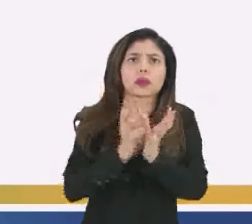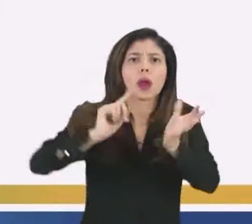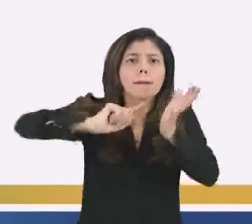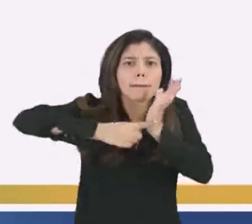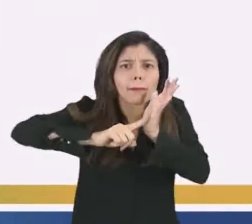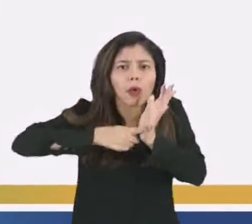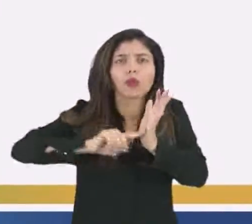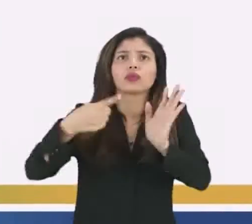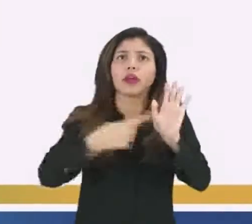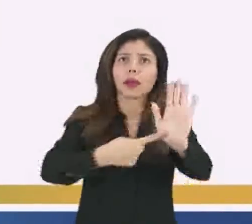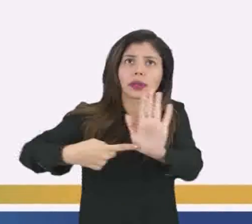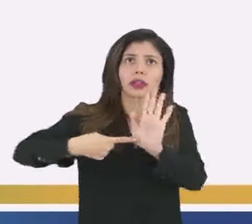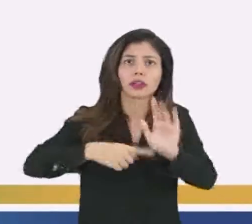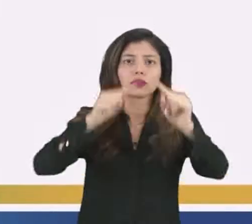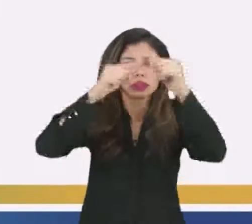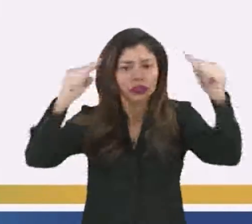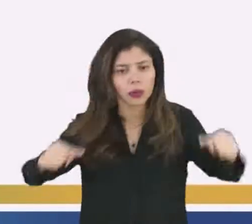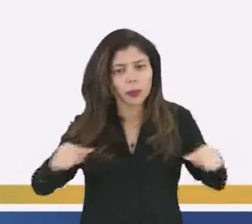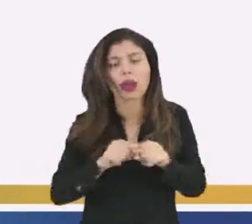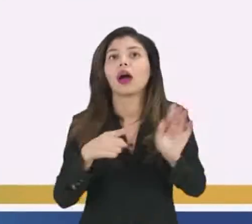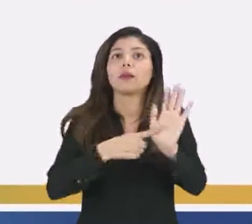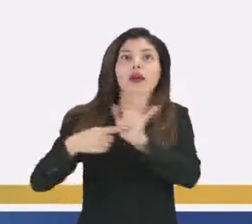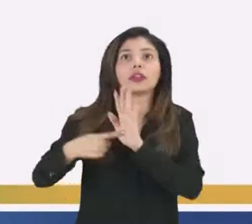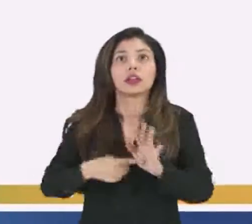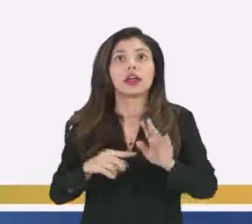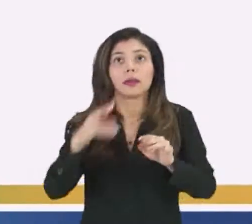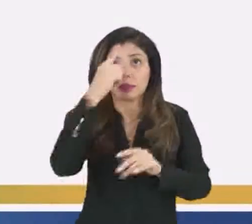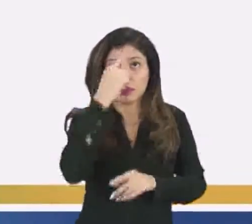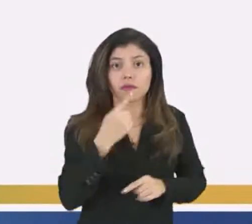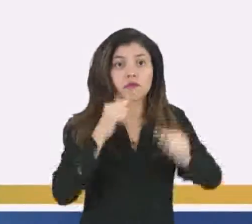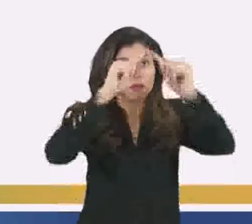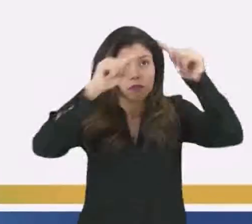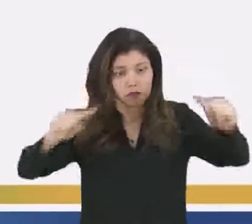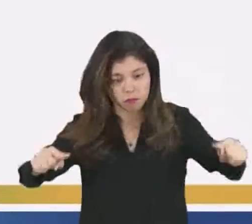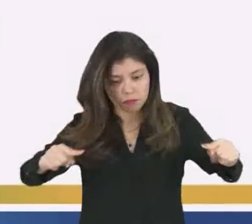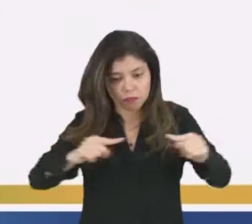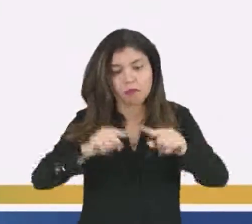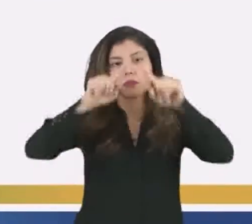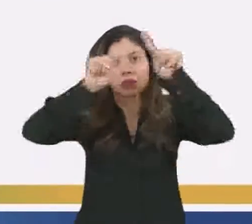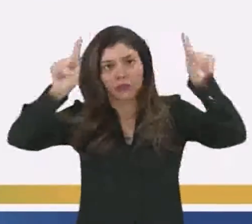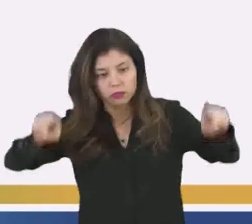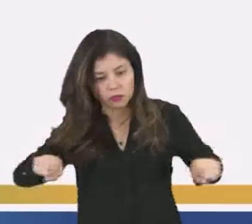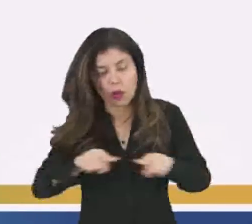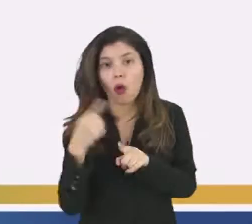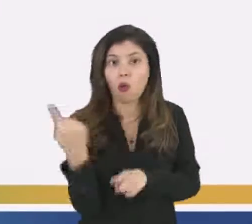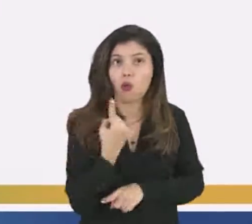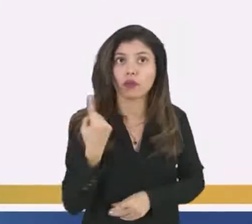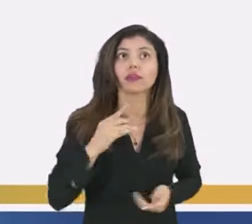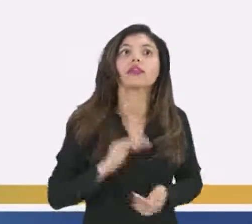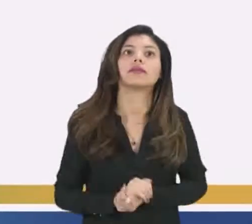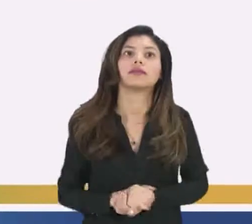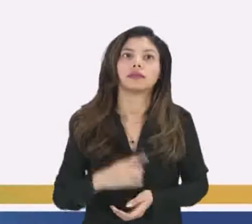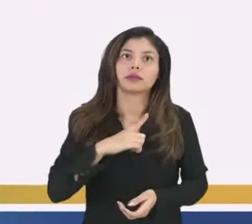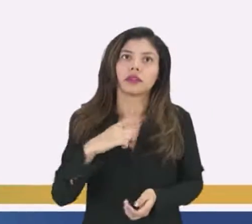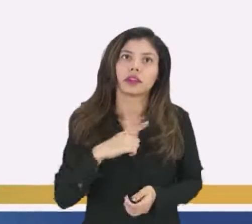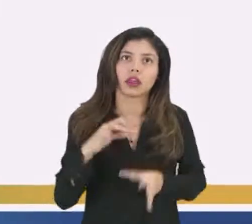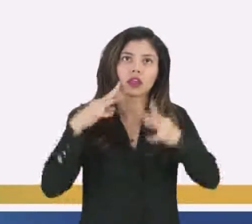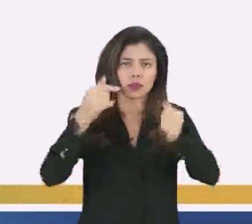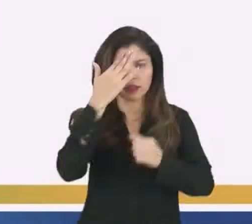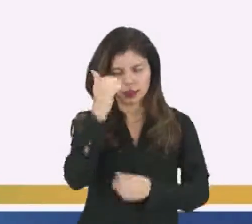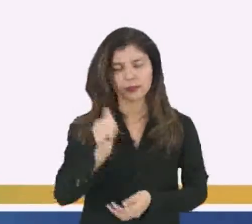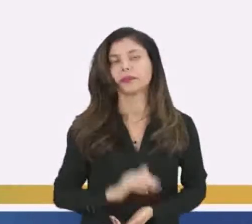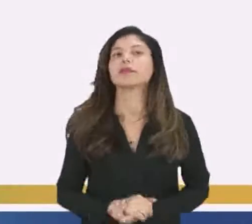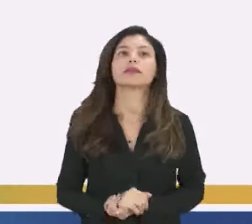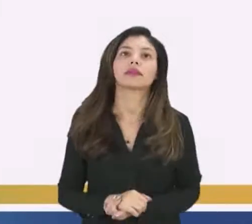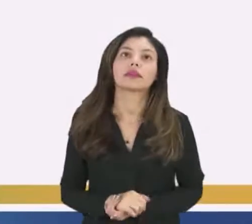pontos. Sua representação geométrica é dada por uma figura geométrica plana, formada por uma linha única. Então, isso aqui, em tese, todo mundo sabe,